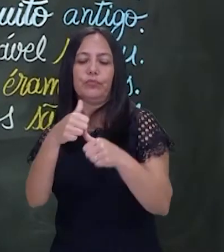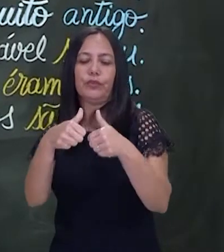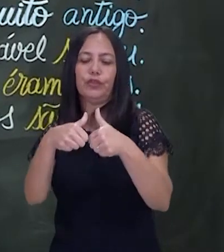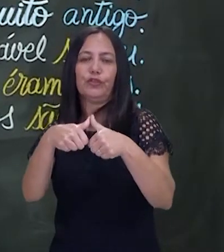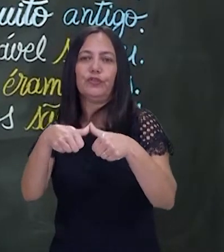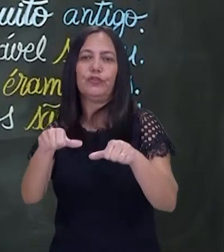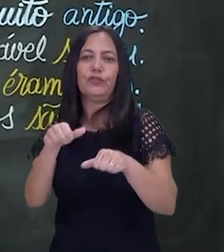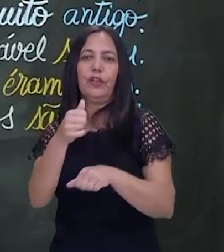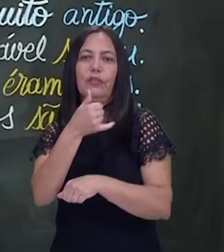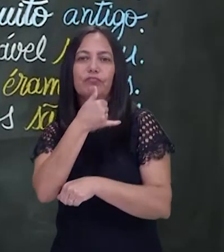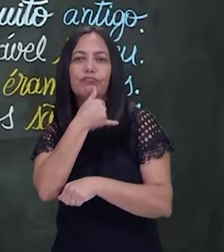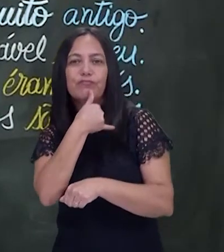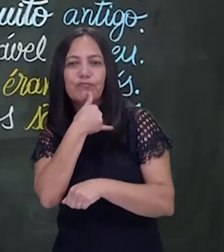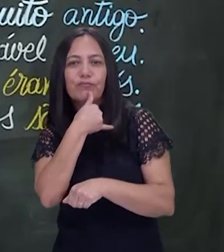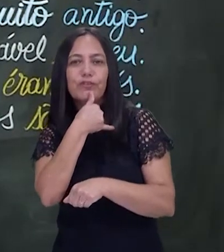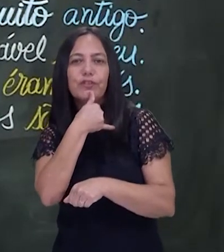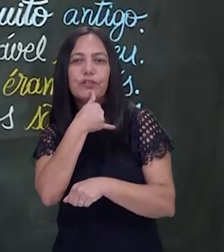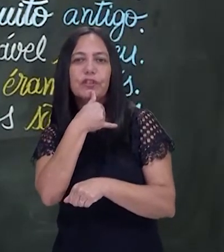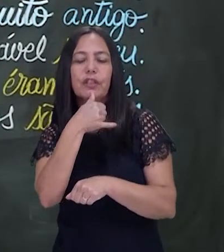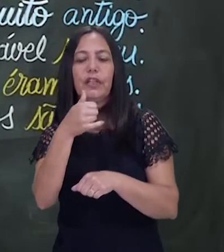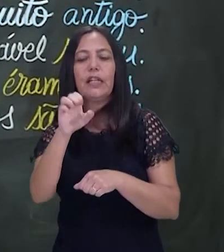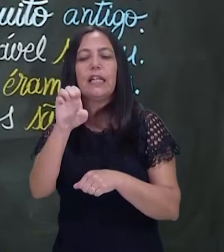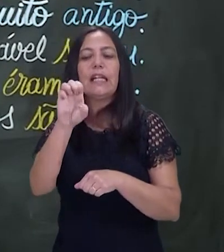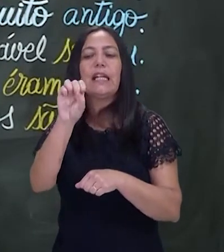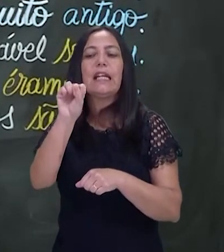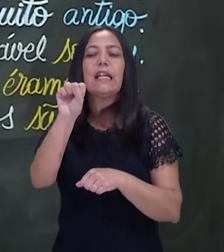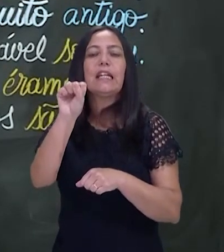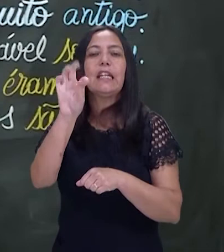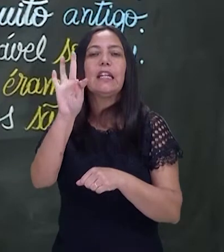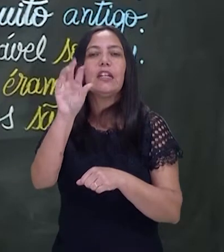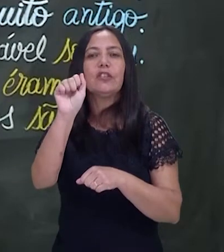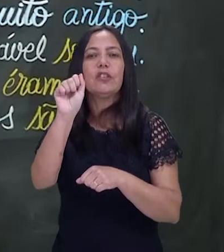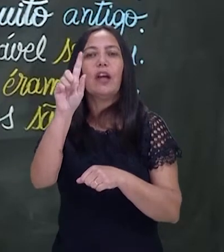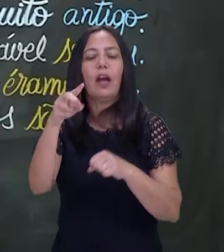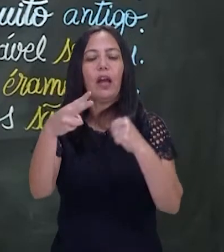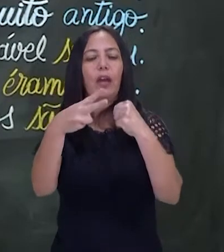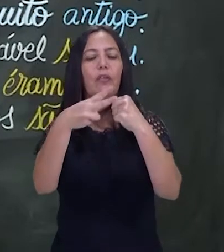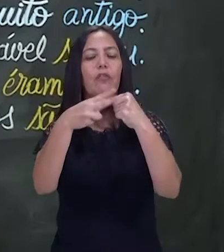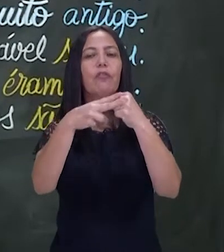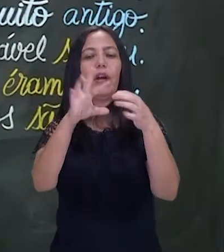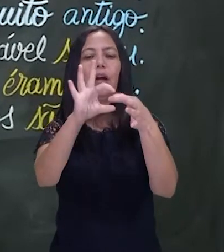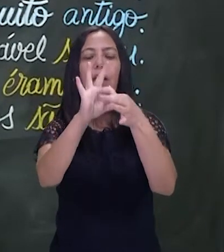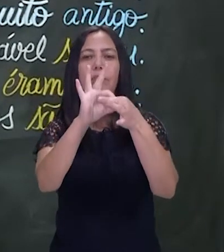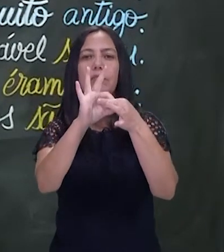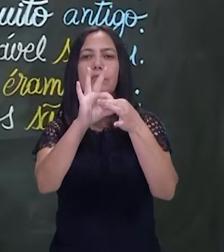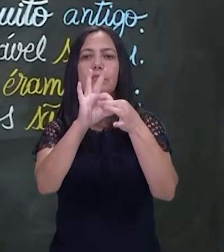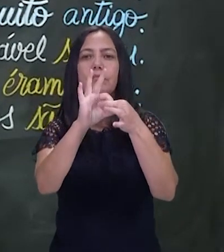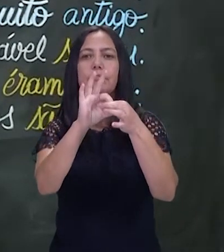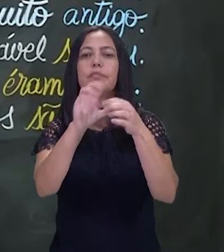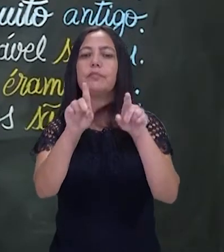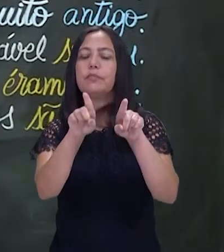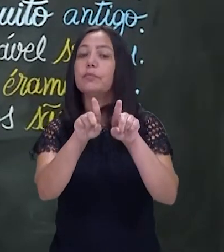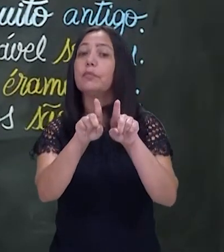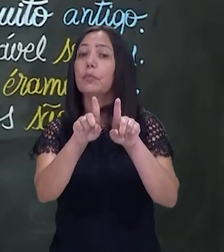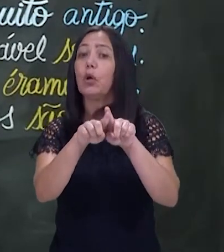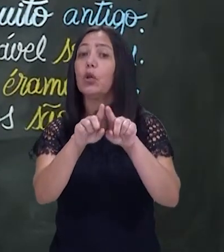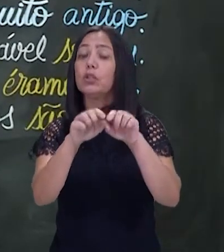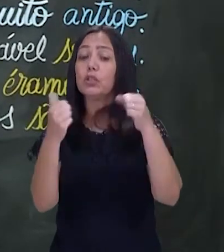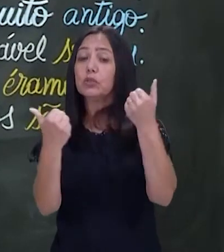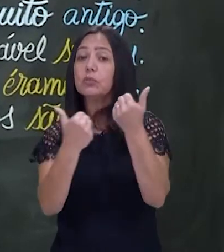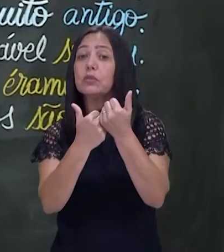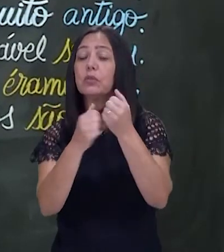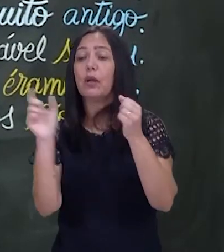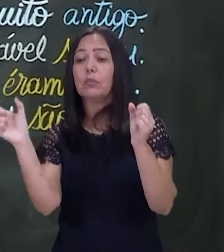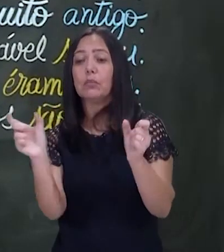triste. Esse está é um verbo de ligação, mas eu posso substituí-lo por uma construção como a aluna